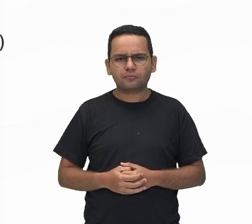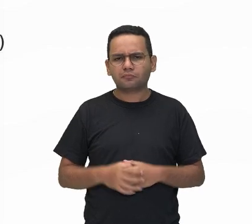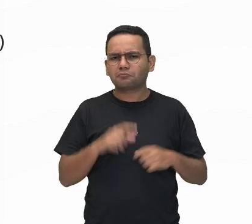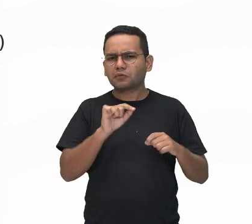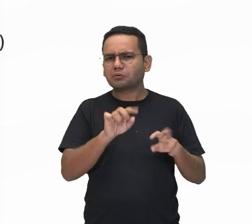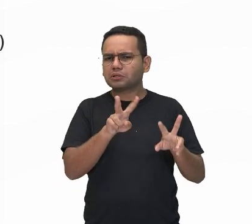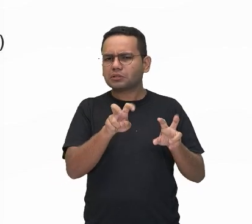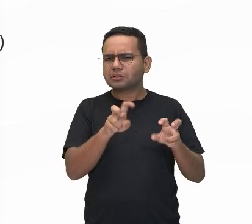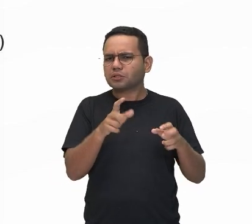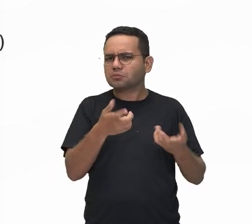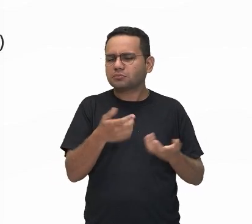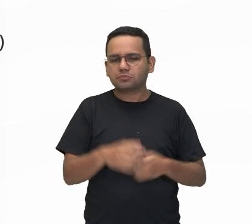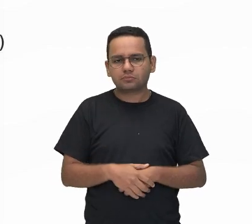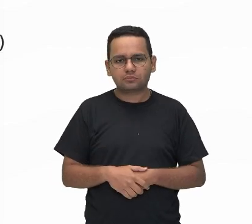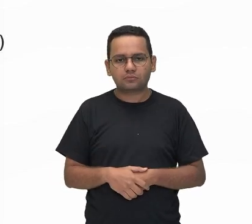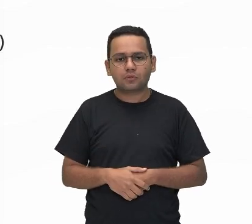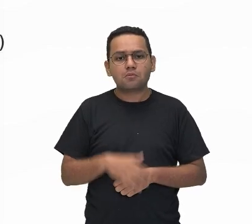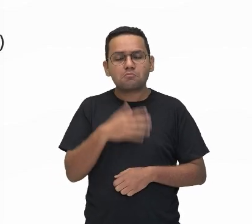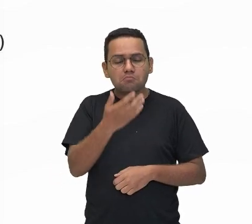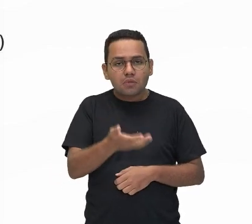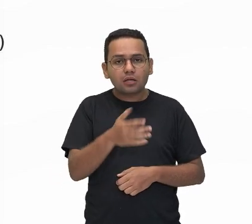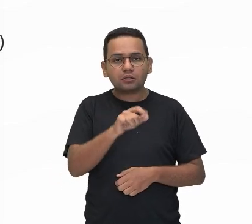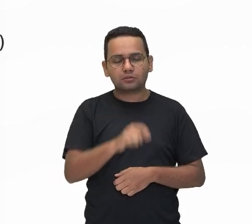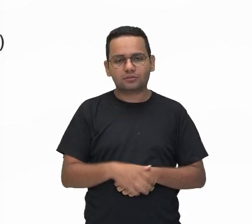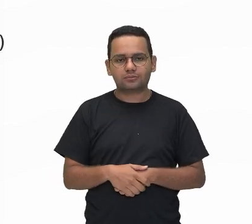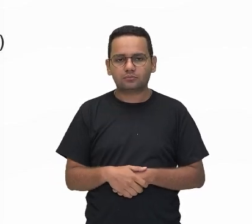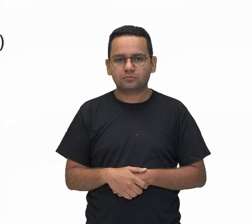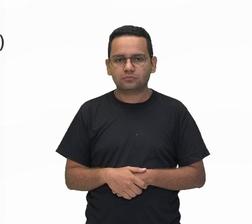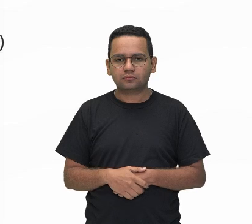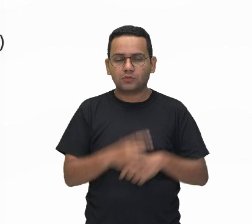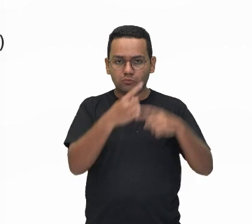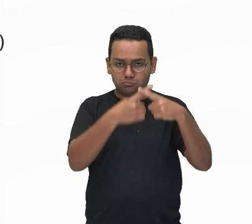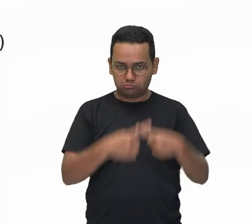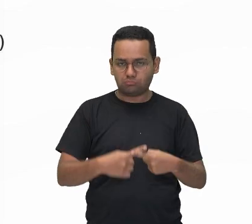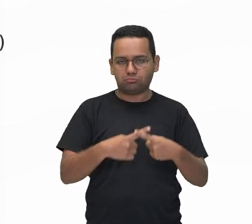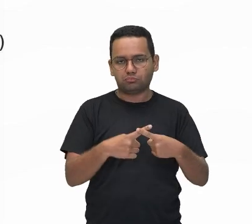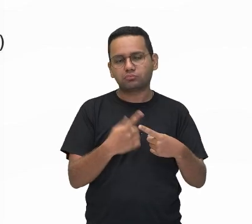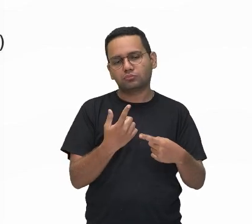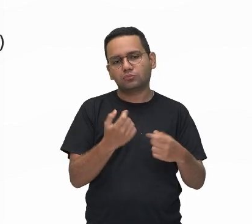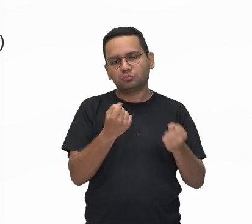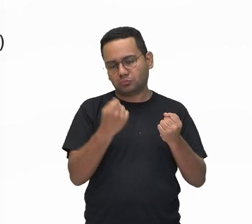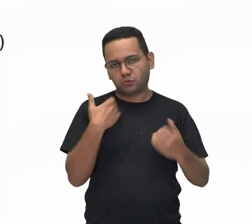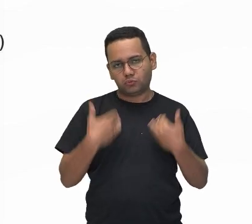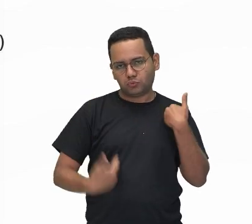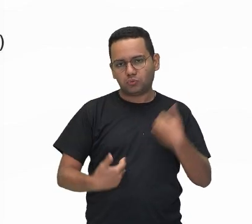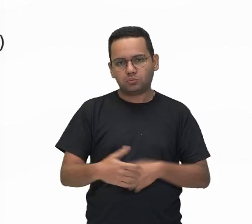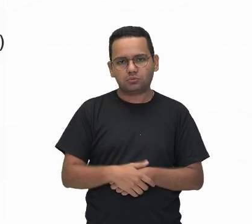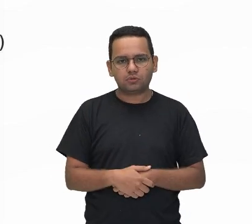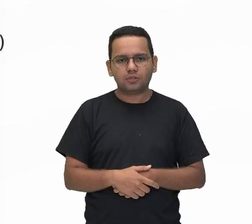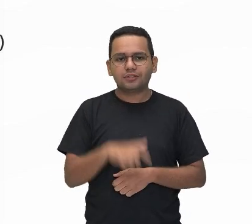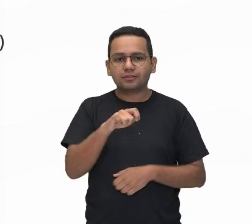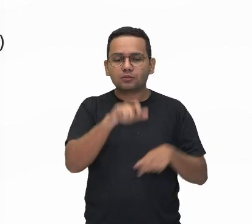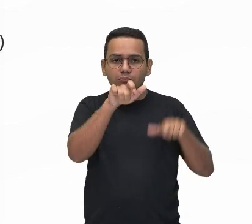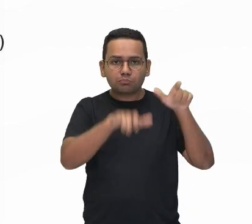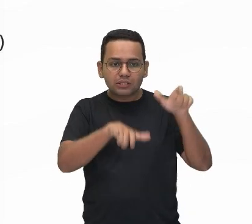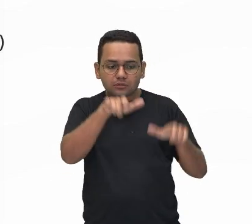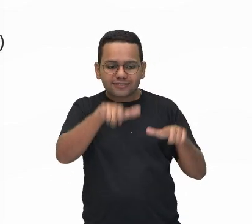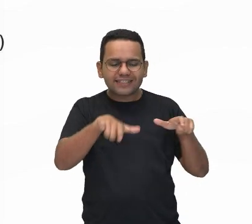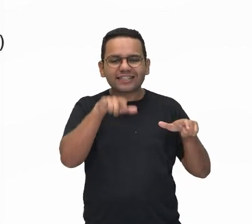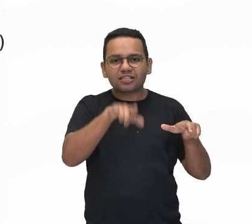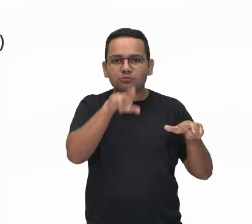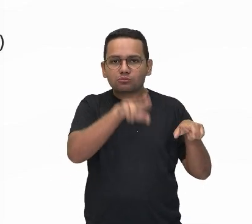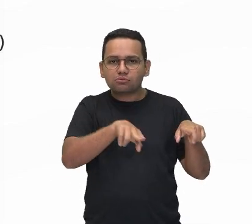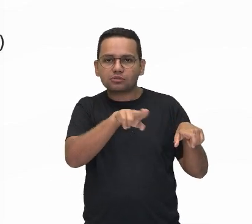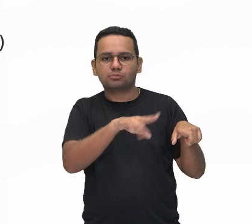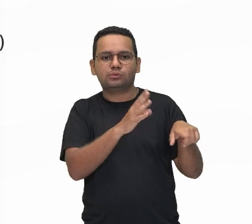A BNCC ela diz que lutas são disputas corporais nas quais os participantes empregam